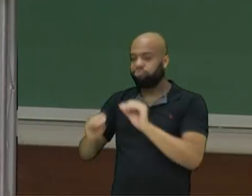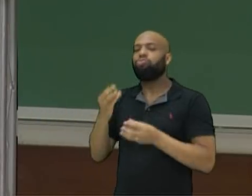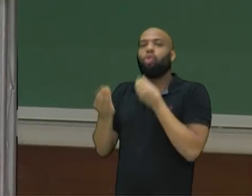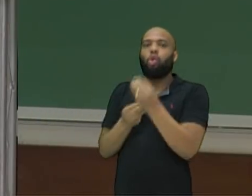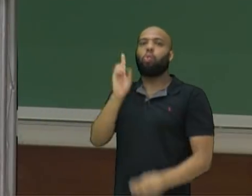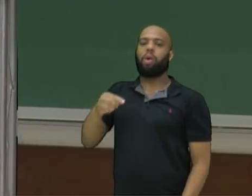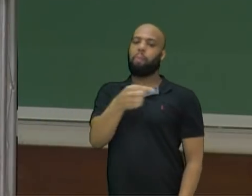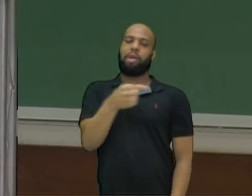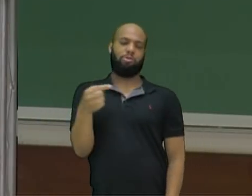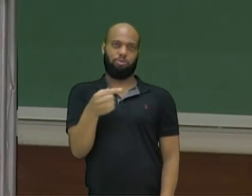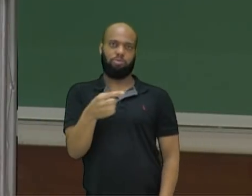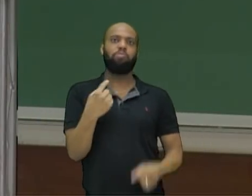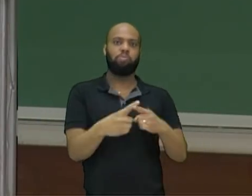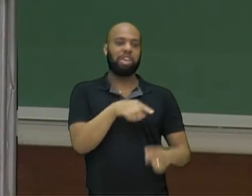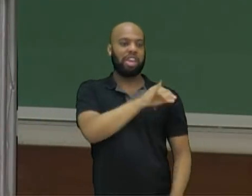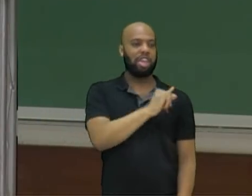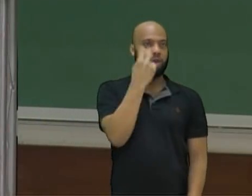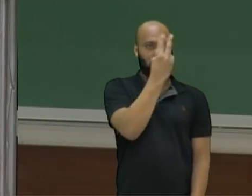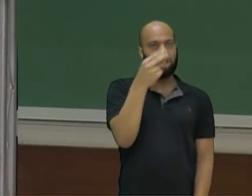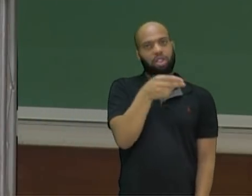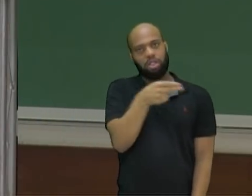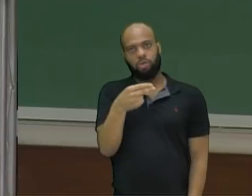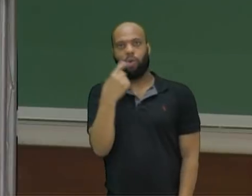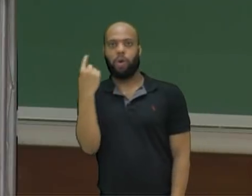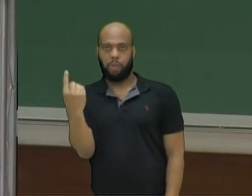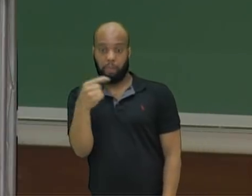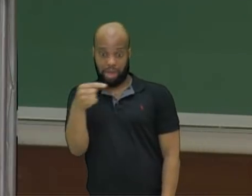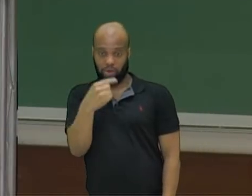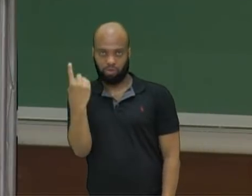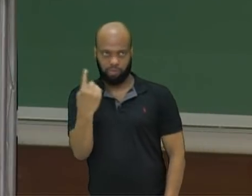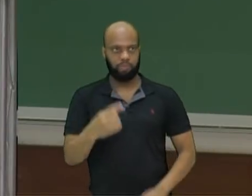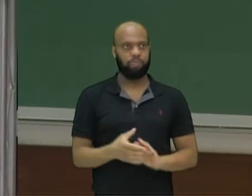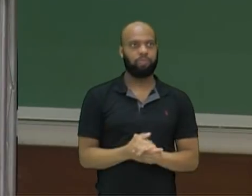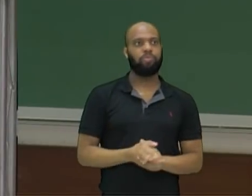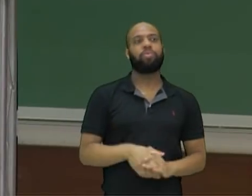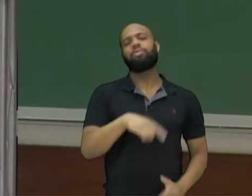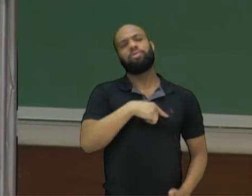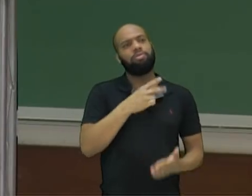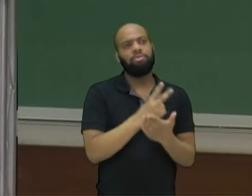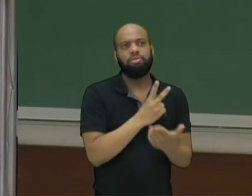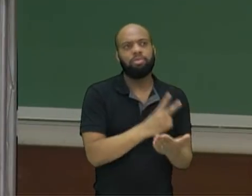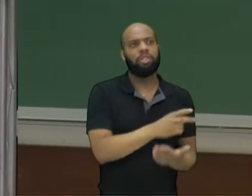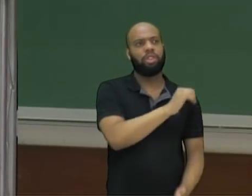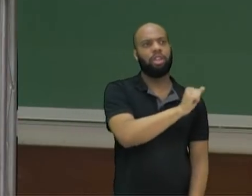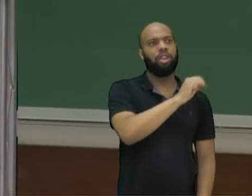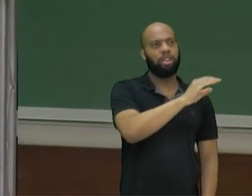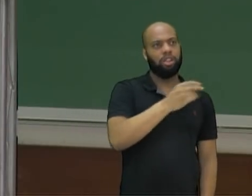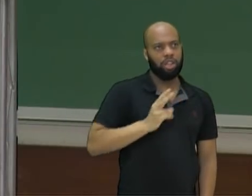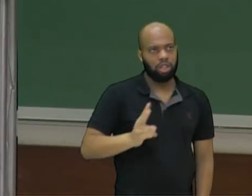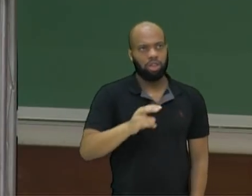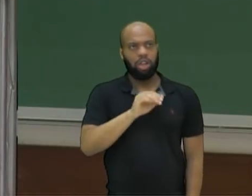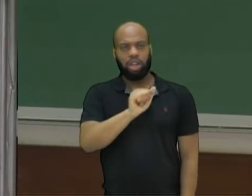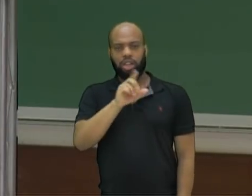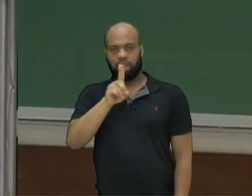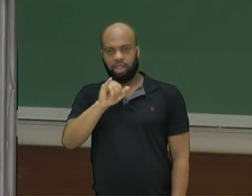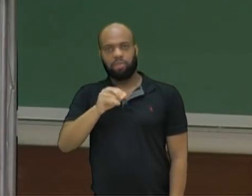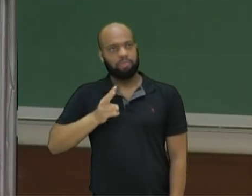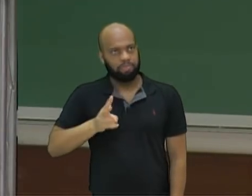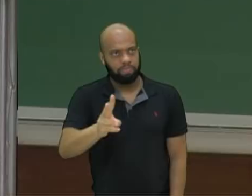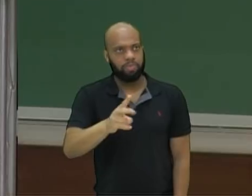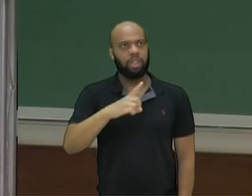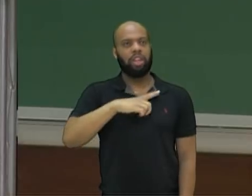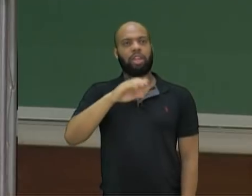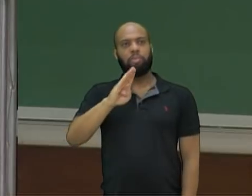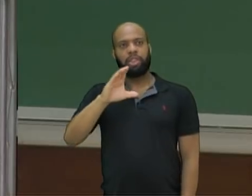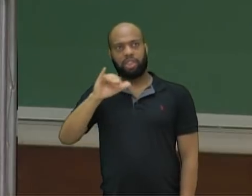estão indicadas. Então, AC daqui, ADI daqui, BCI